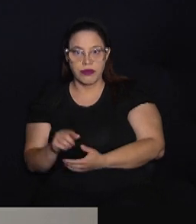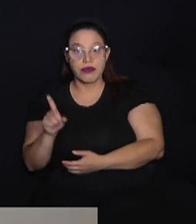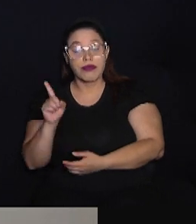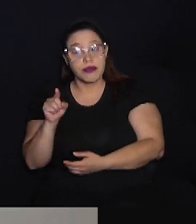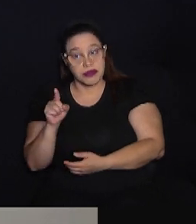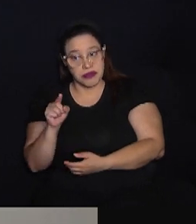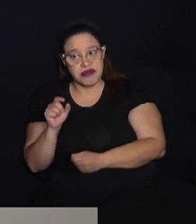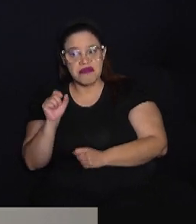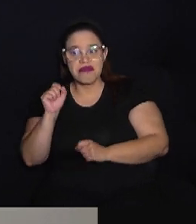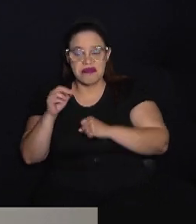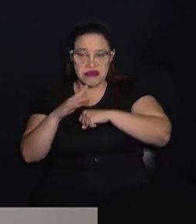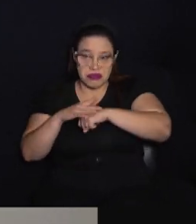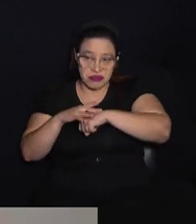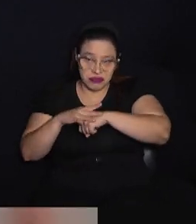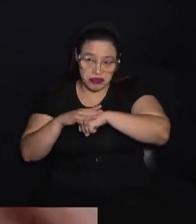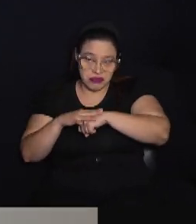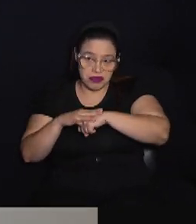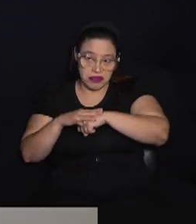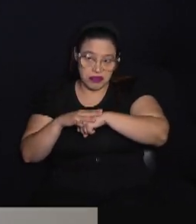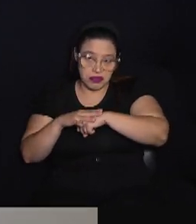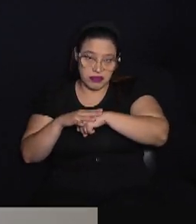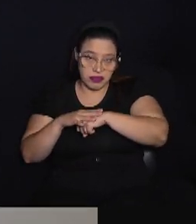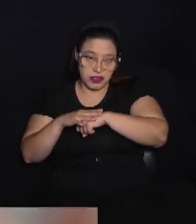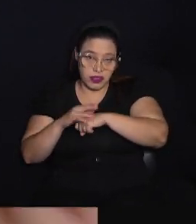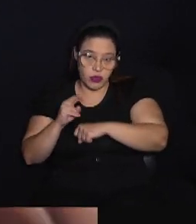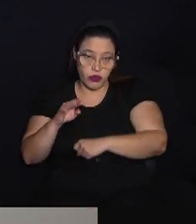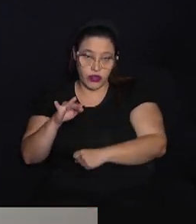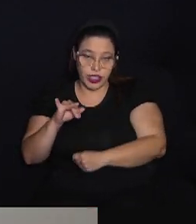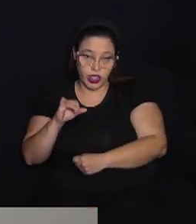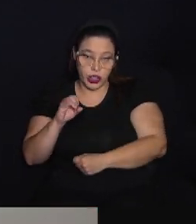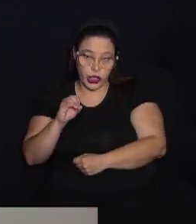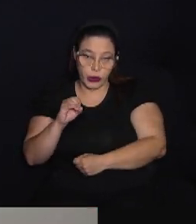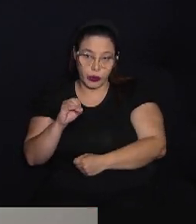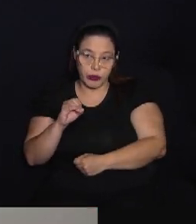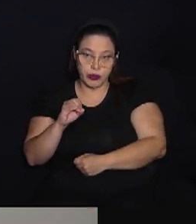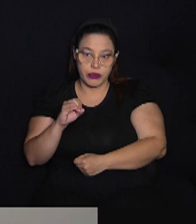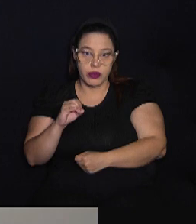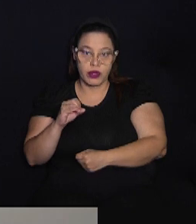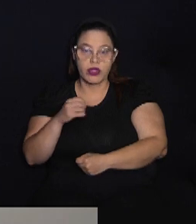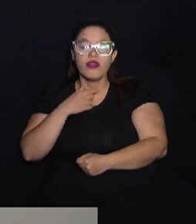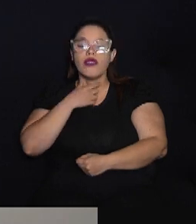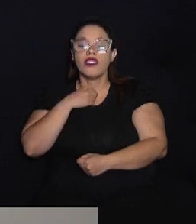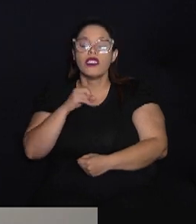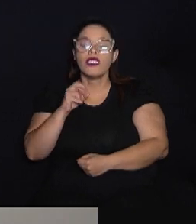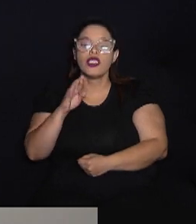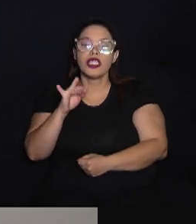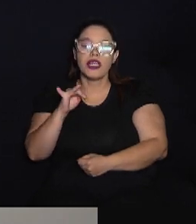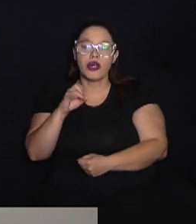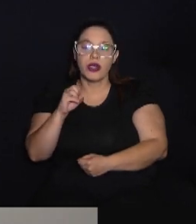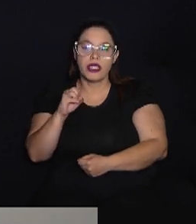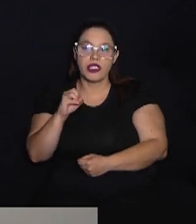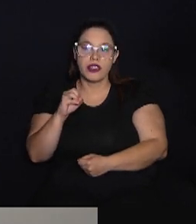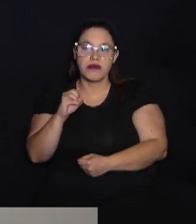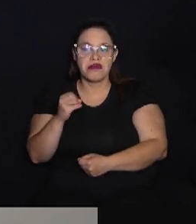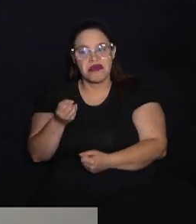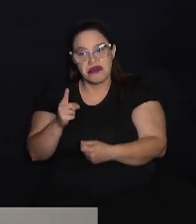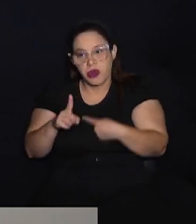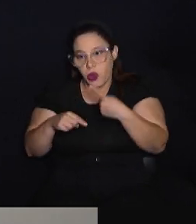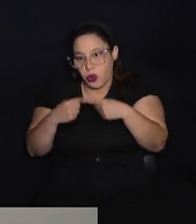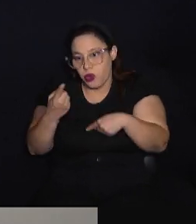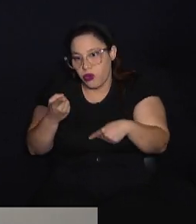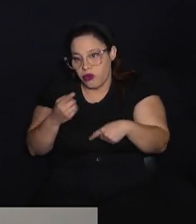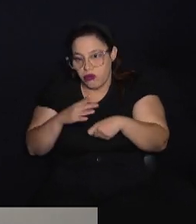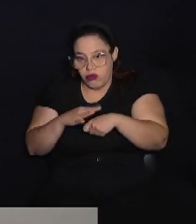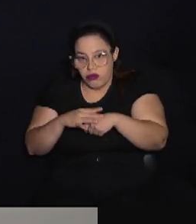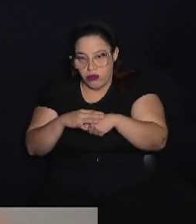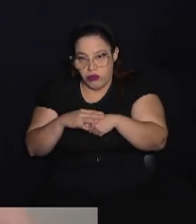Existem algumas doenças que cursam com vitiligo, algumas doenças da tireoide, dentre outras doenças sistêmicas, mas